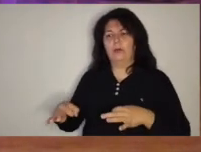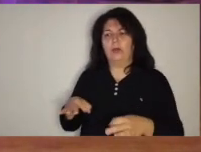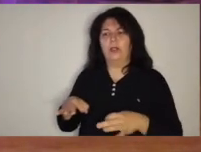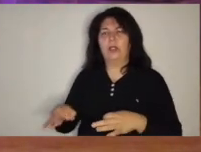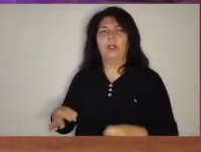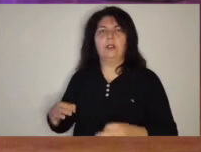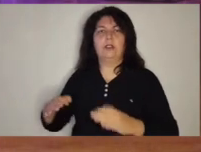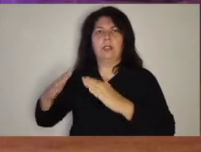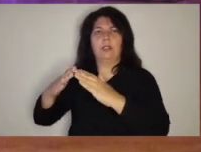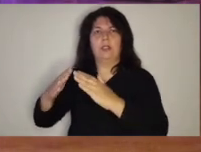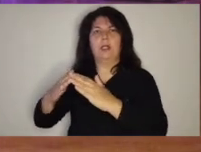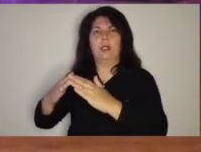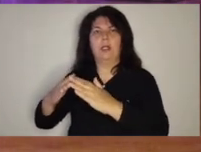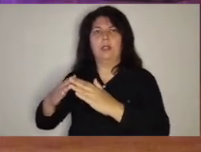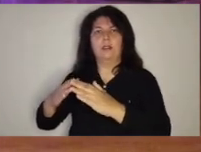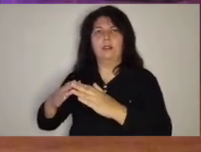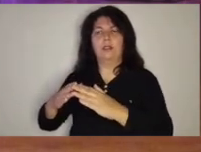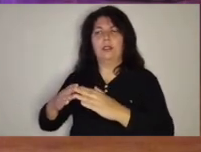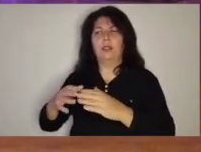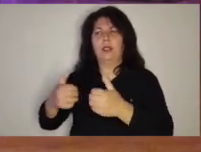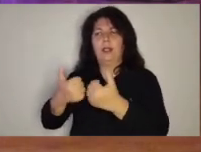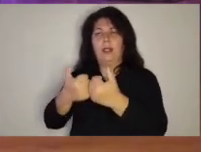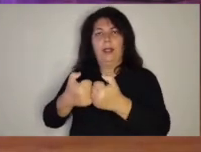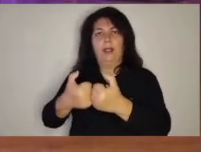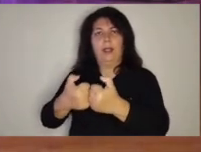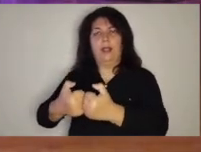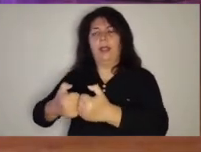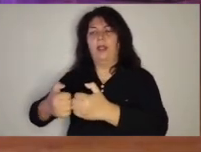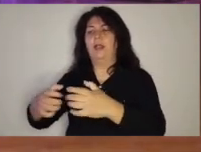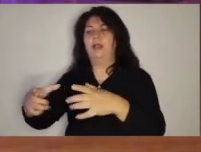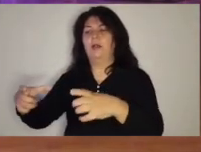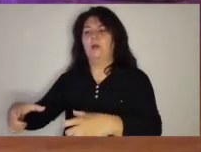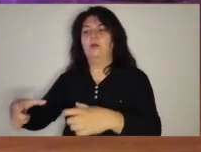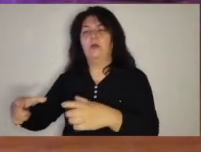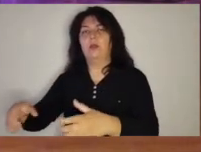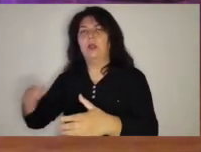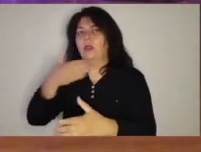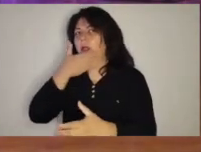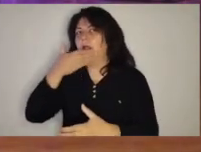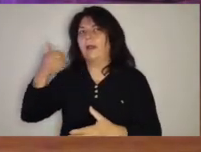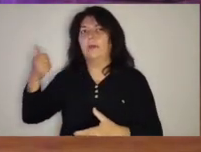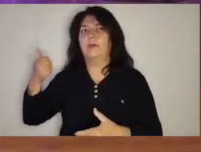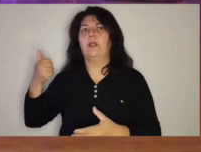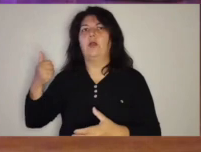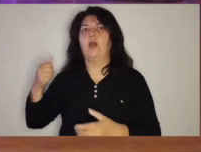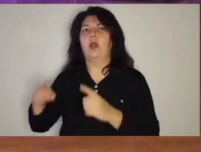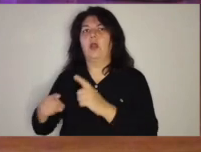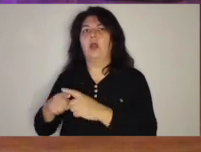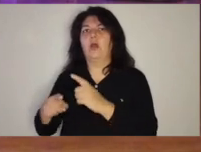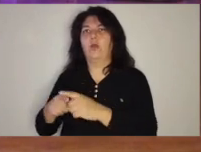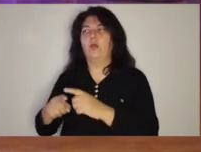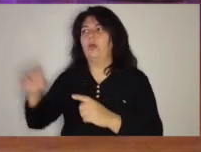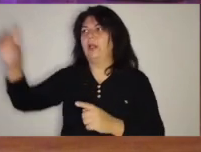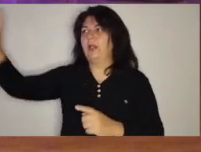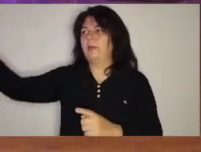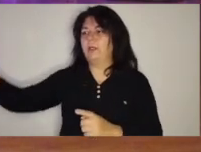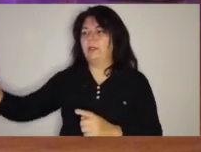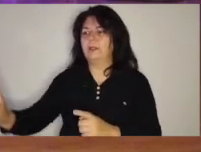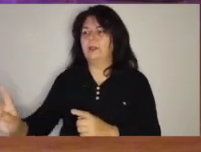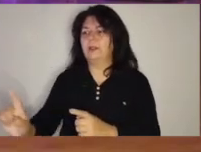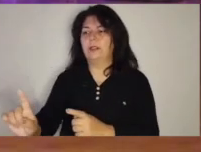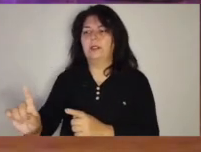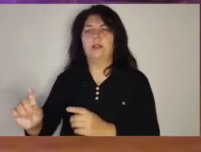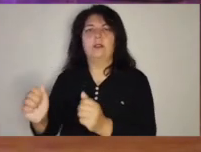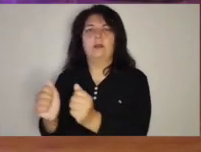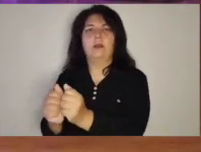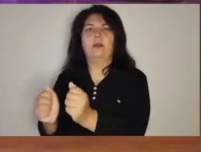falou, peraí, vamos limpar essa casa, vamos passar um cheirinho na casa, vamos colocar no melhor lugar, porque a presença de